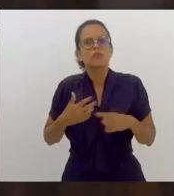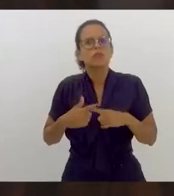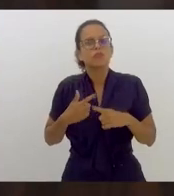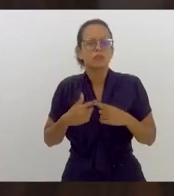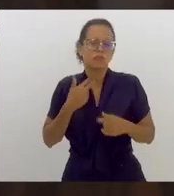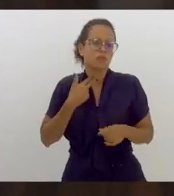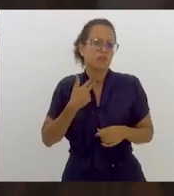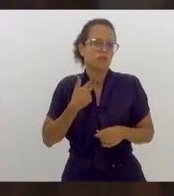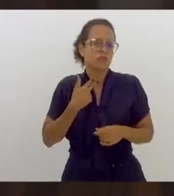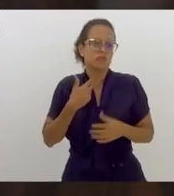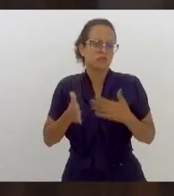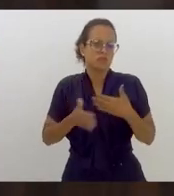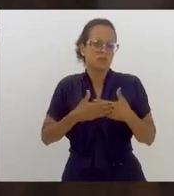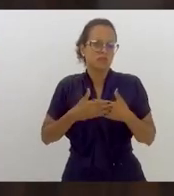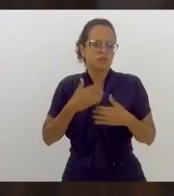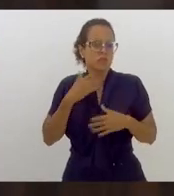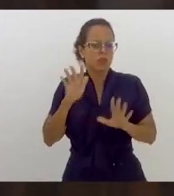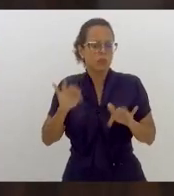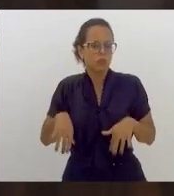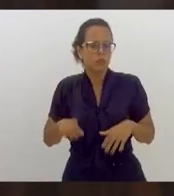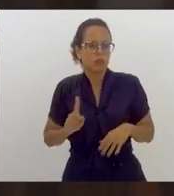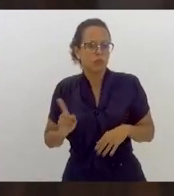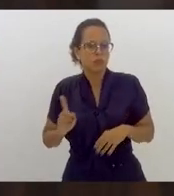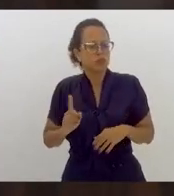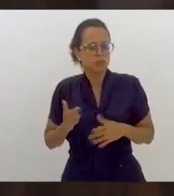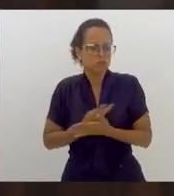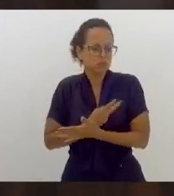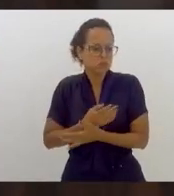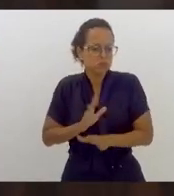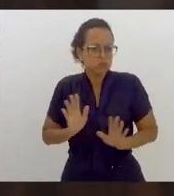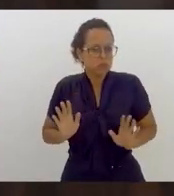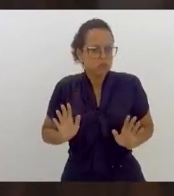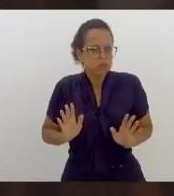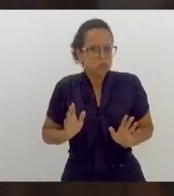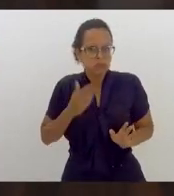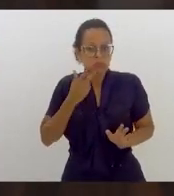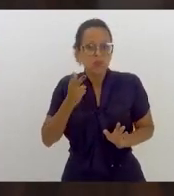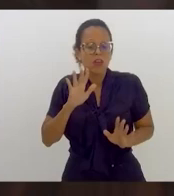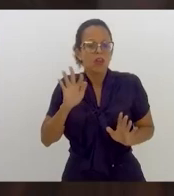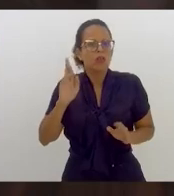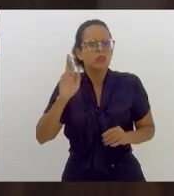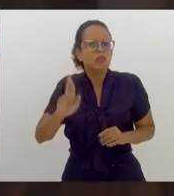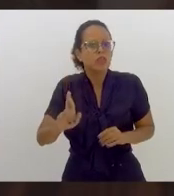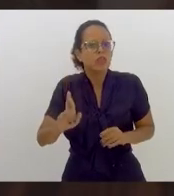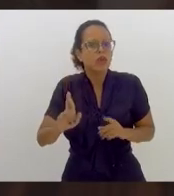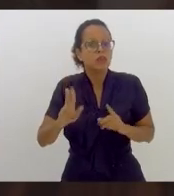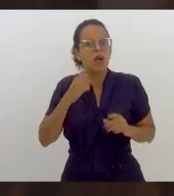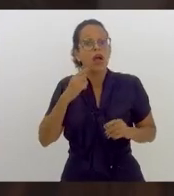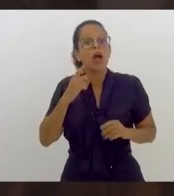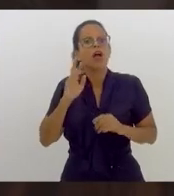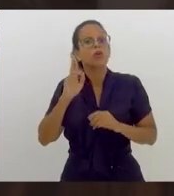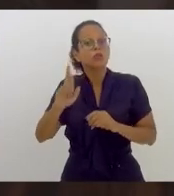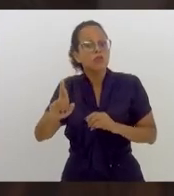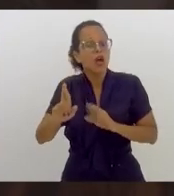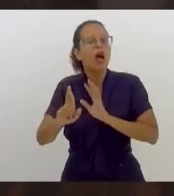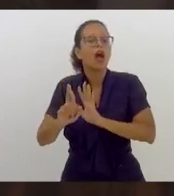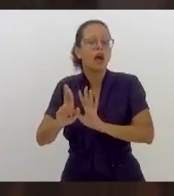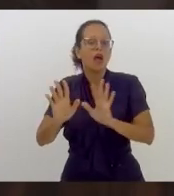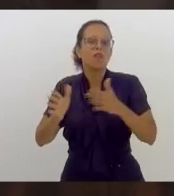pode ter fechado. Está errado. Não, eu não proclamei o resultado. Só pode fechar quando proclamar o